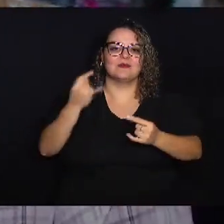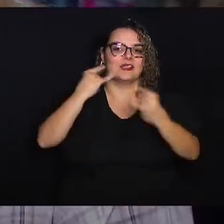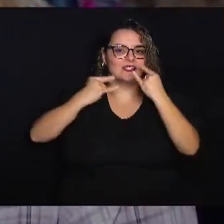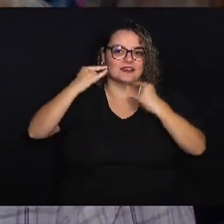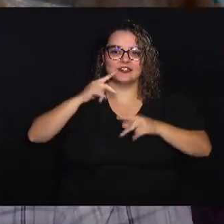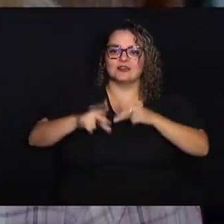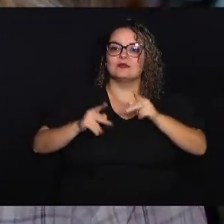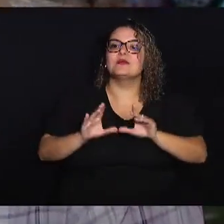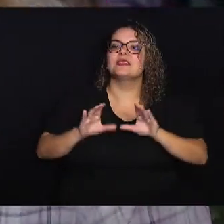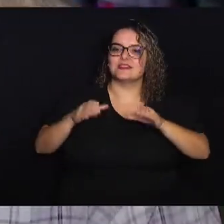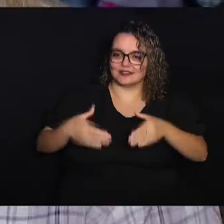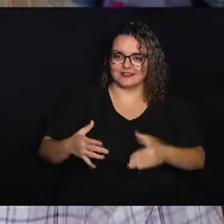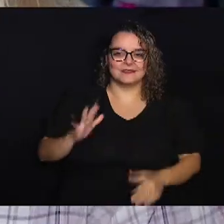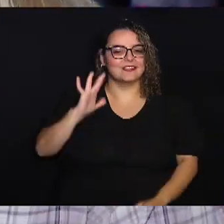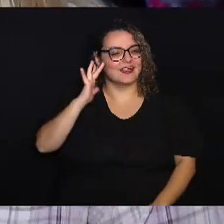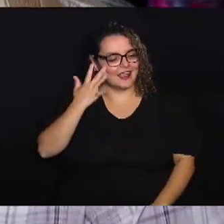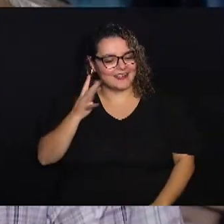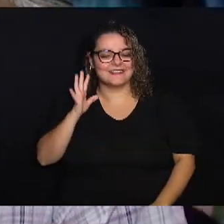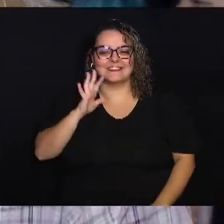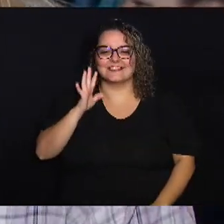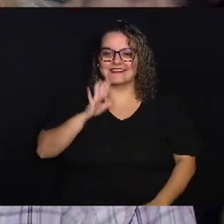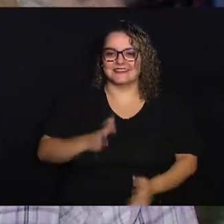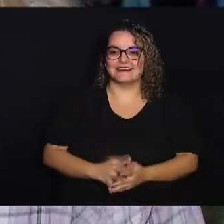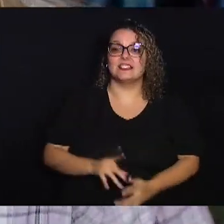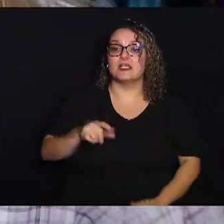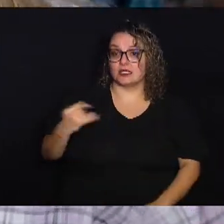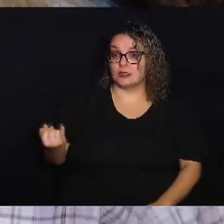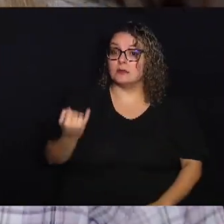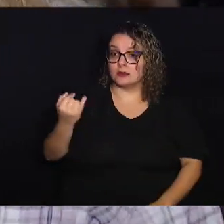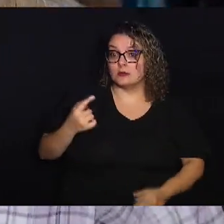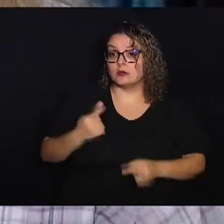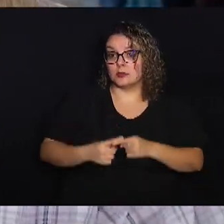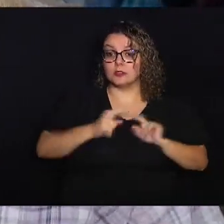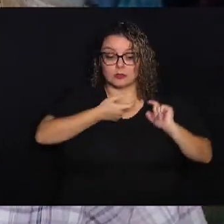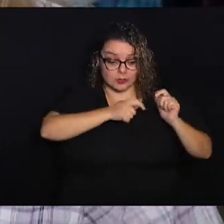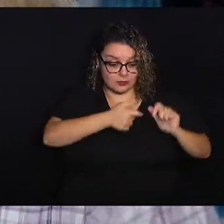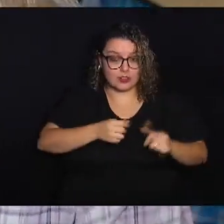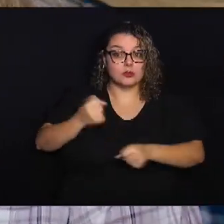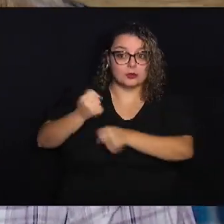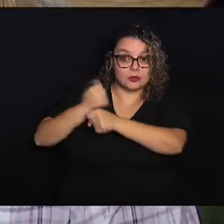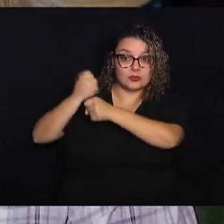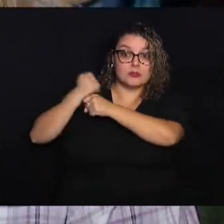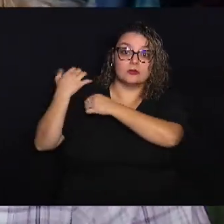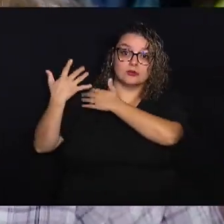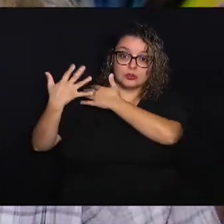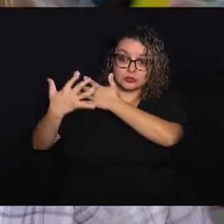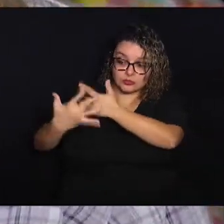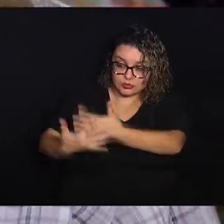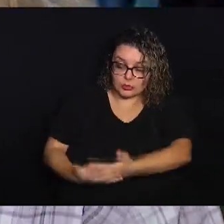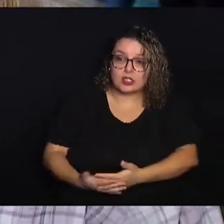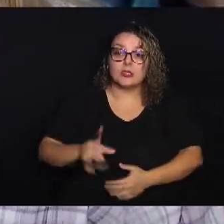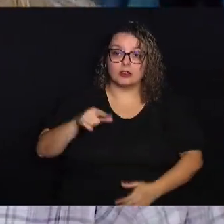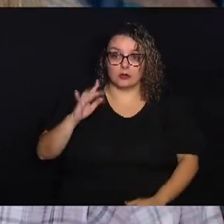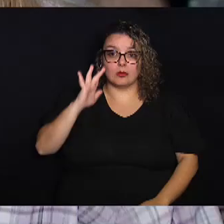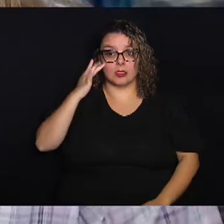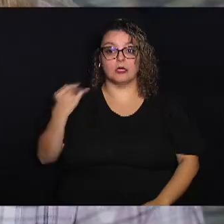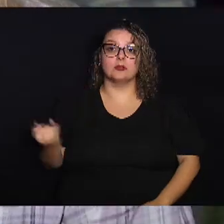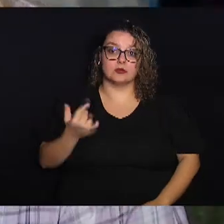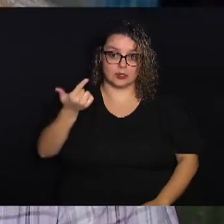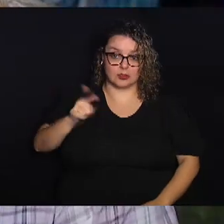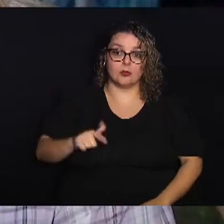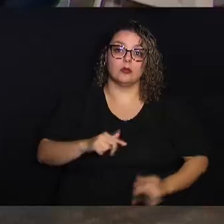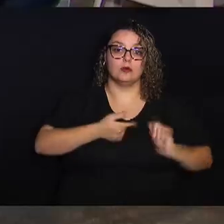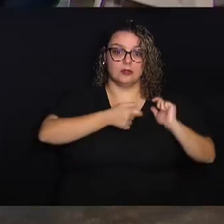para a comunidade, eu tô achando muito legal. É importante porque é uma tradição que vem de anos e anos, né? Eu acho muito importante a gente continuar